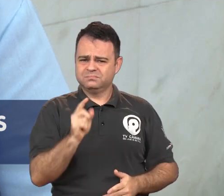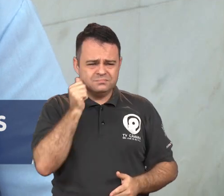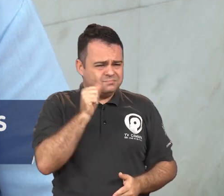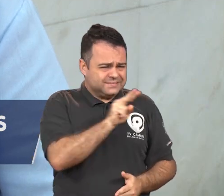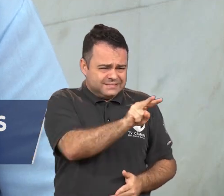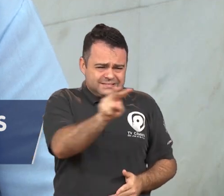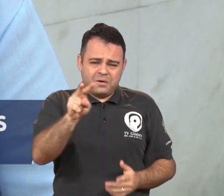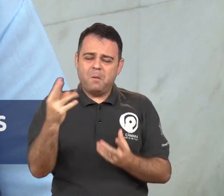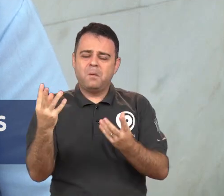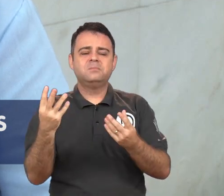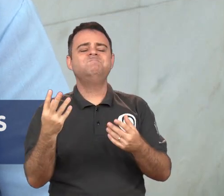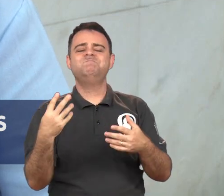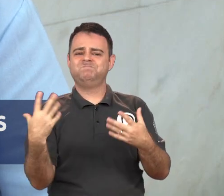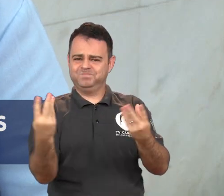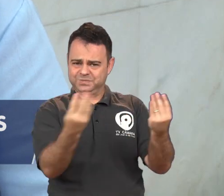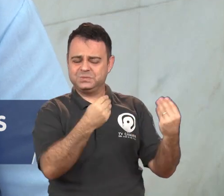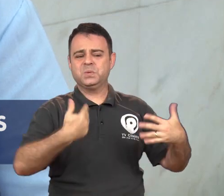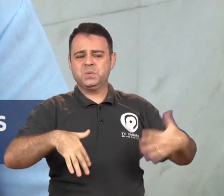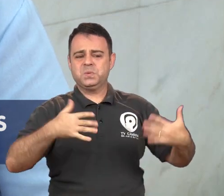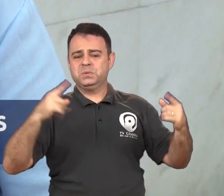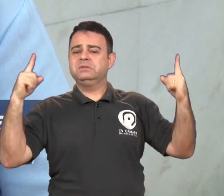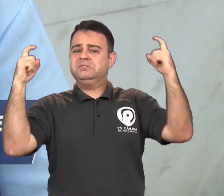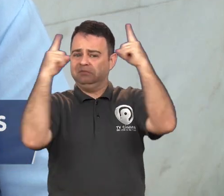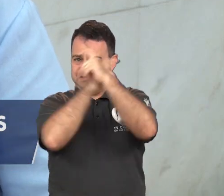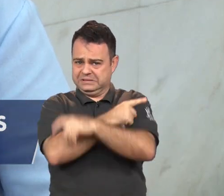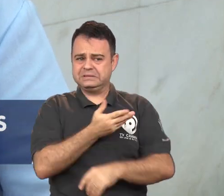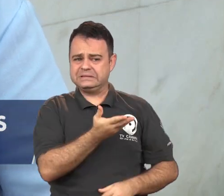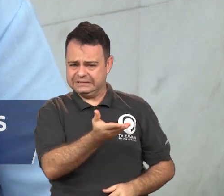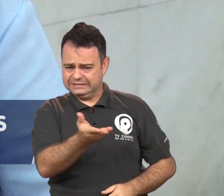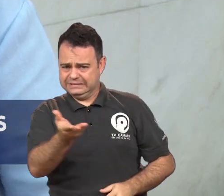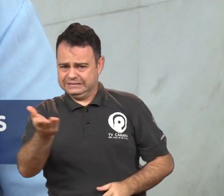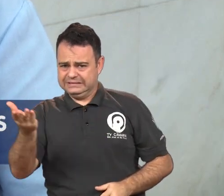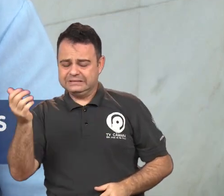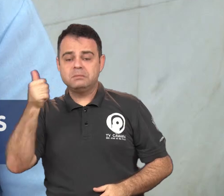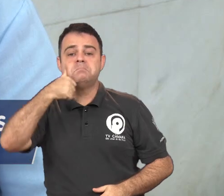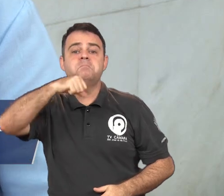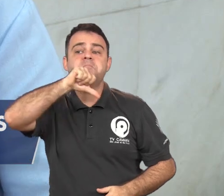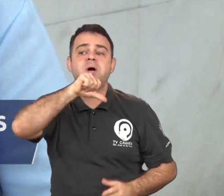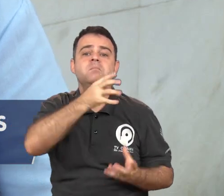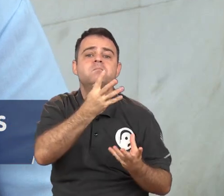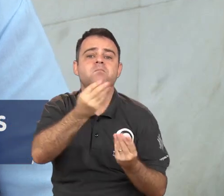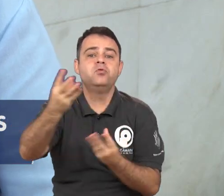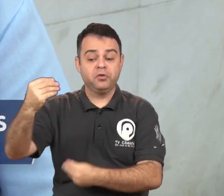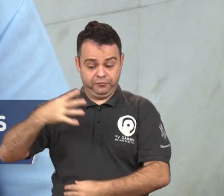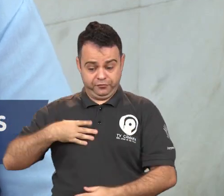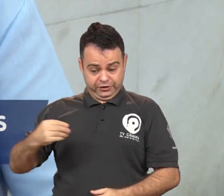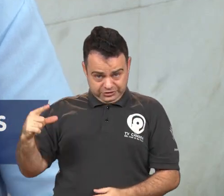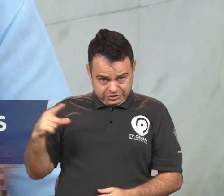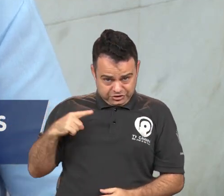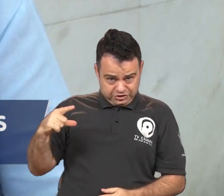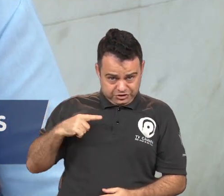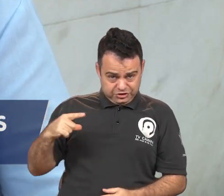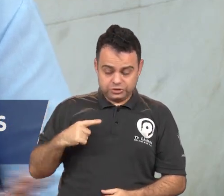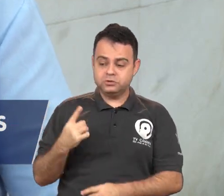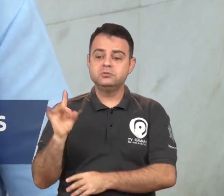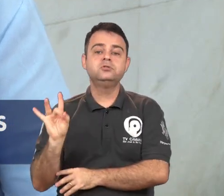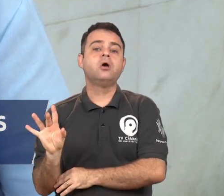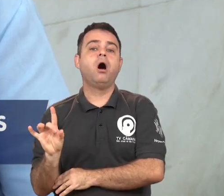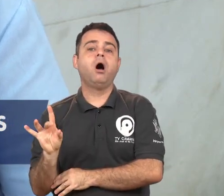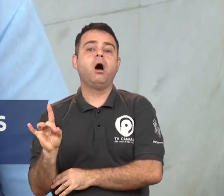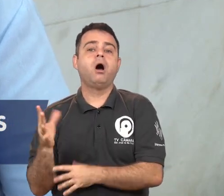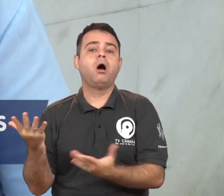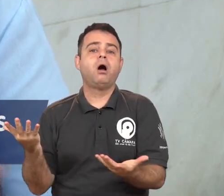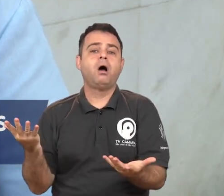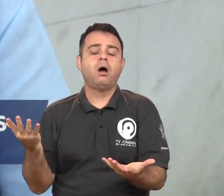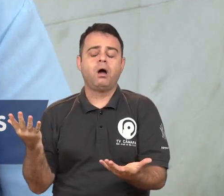das mulheres aí e é difícil. É difícil você olhar muitas mães de família que às vezes já estão abandonando